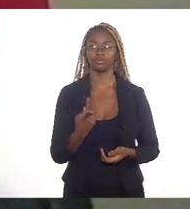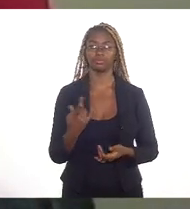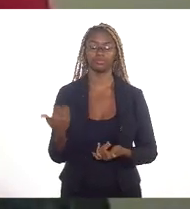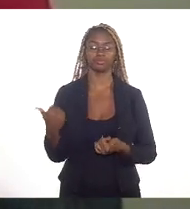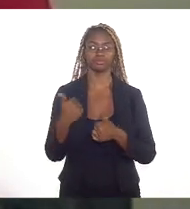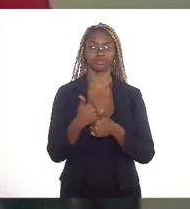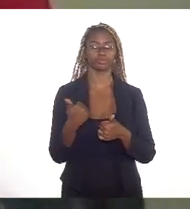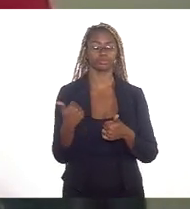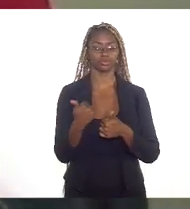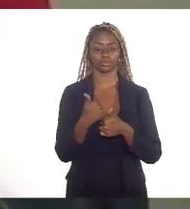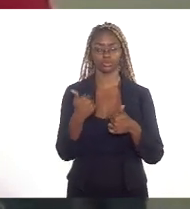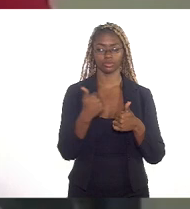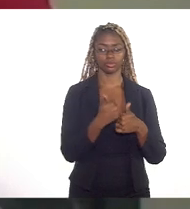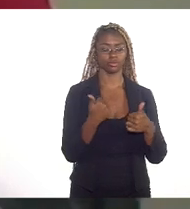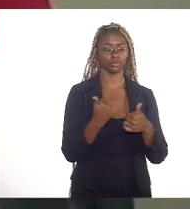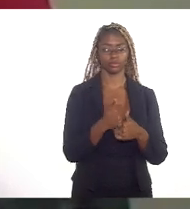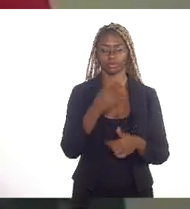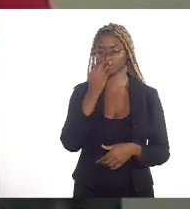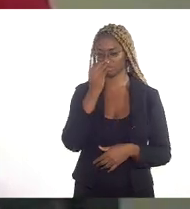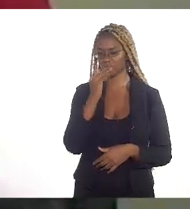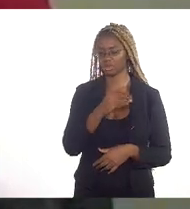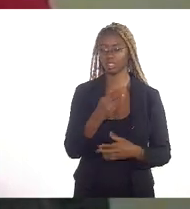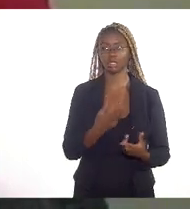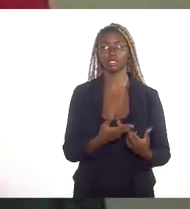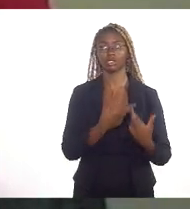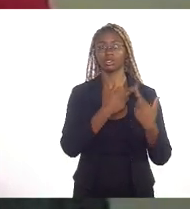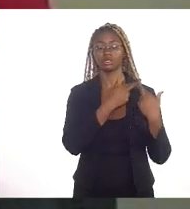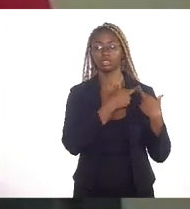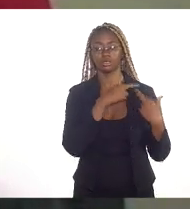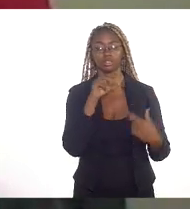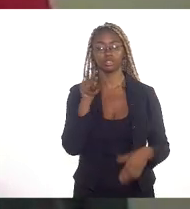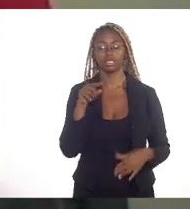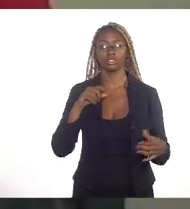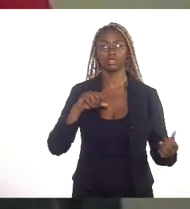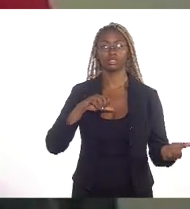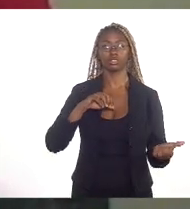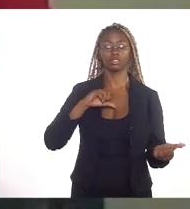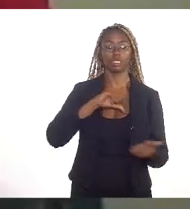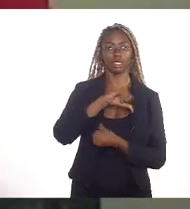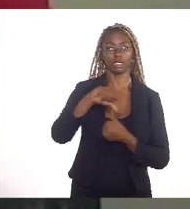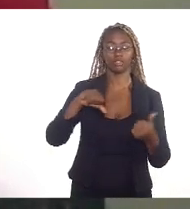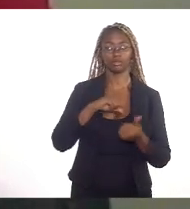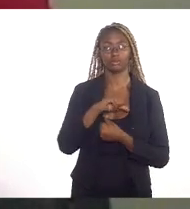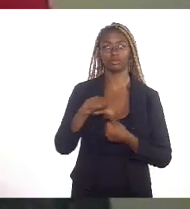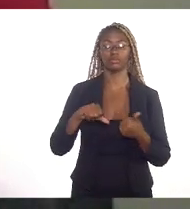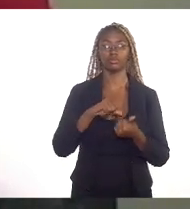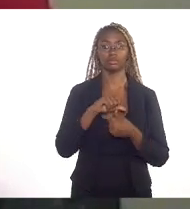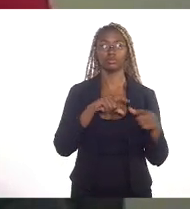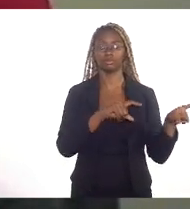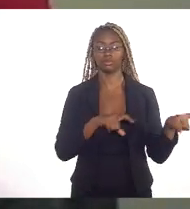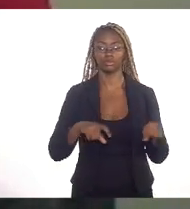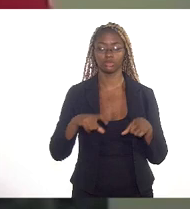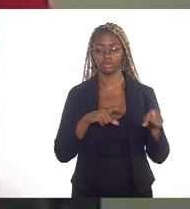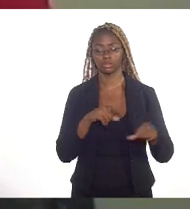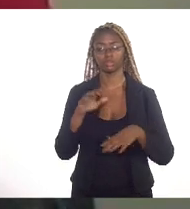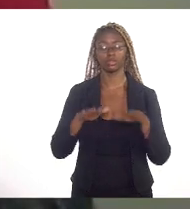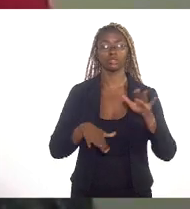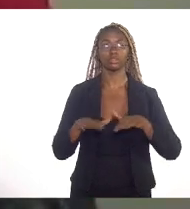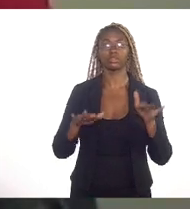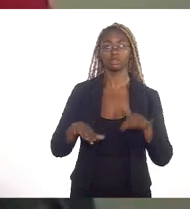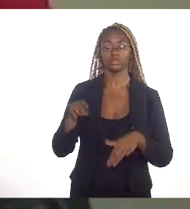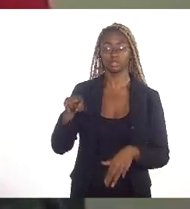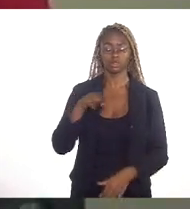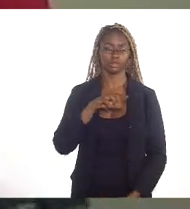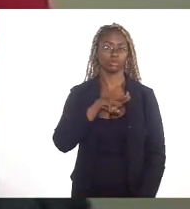das terras, deixando para trás a responsabilidade da reforma agrária e muitas vezes, segundo o Ministério